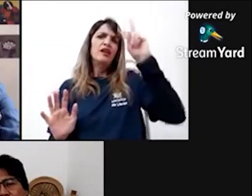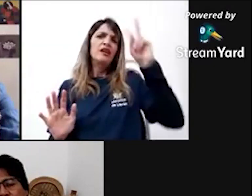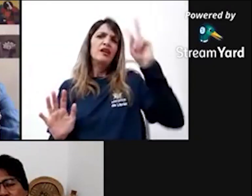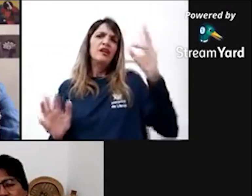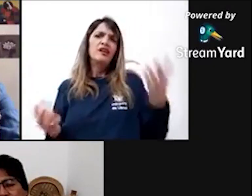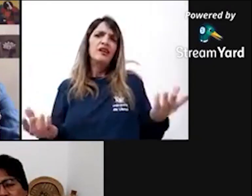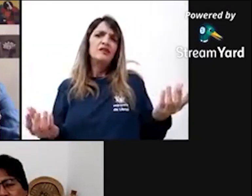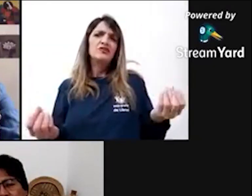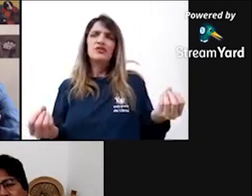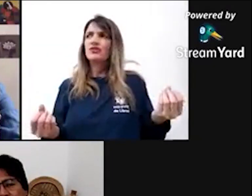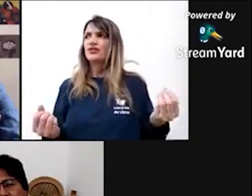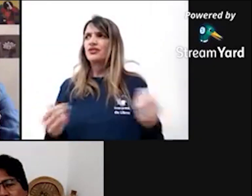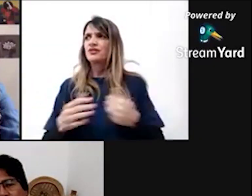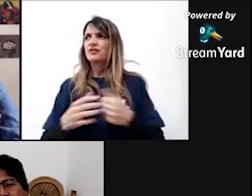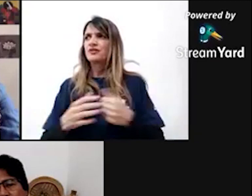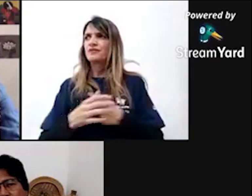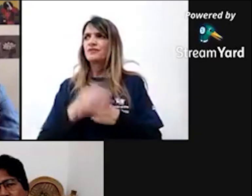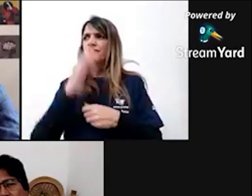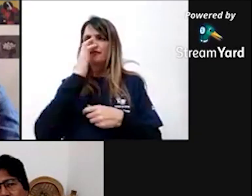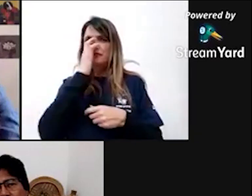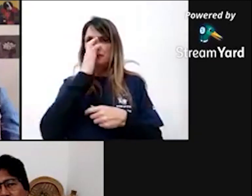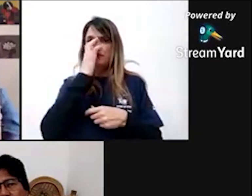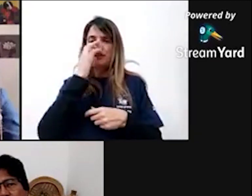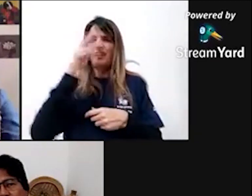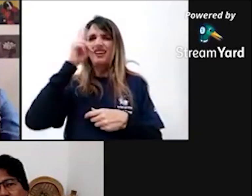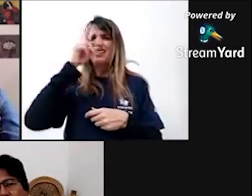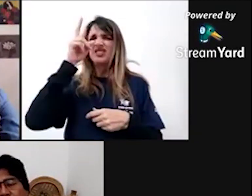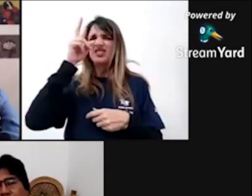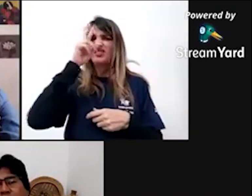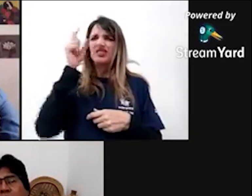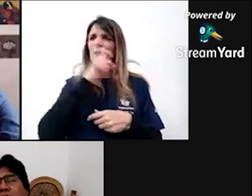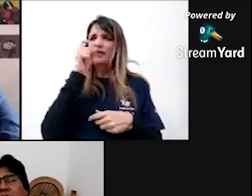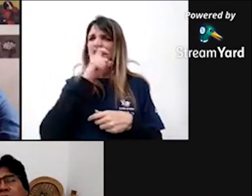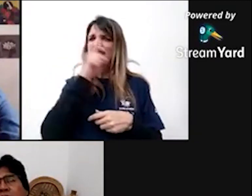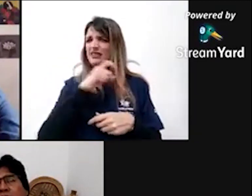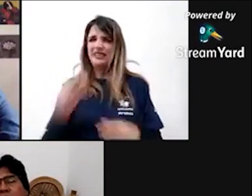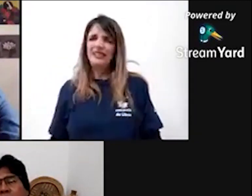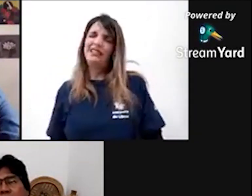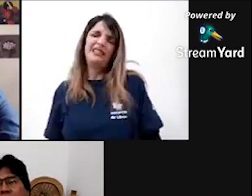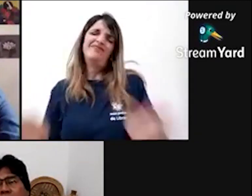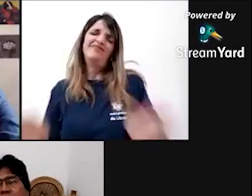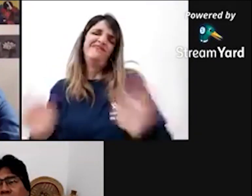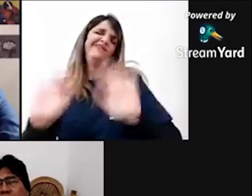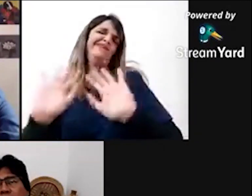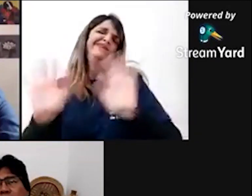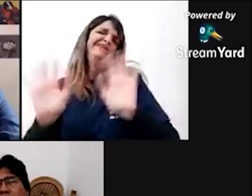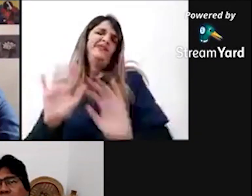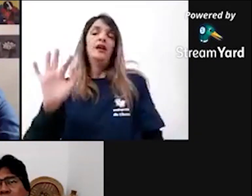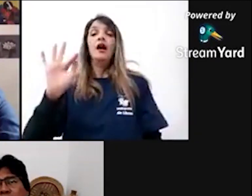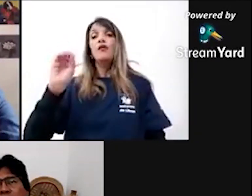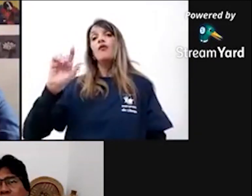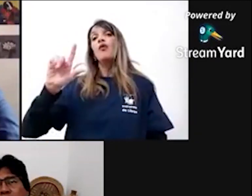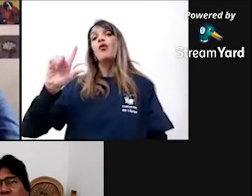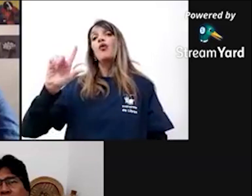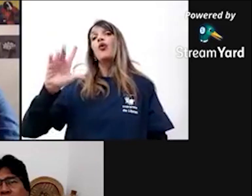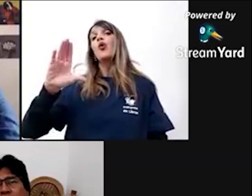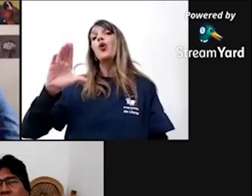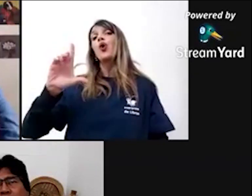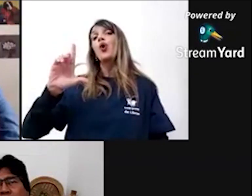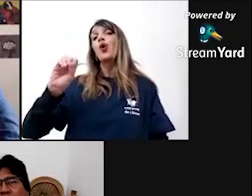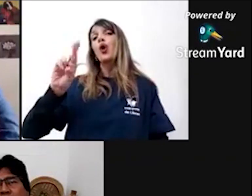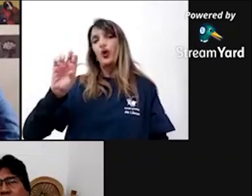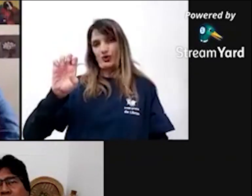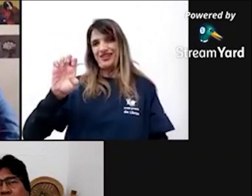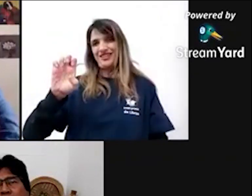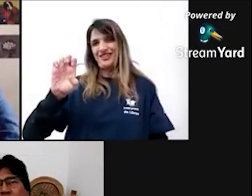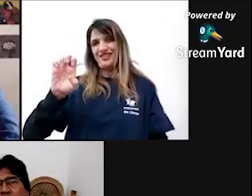são mitos, né? Isso aí são lendas, isso aí são folclores que a gente tem que